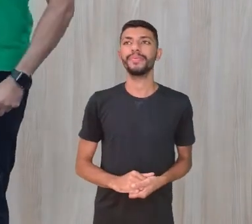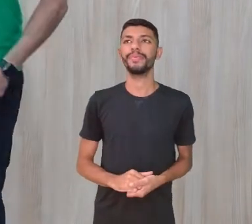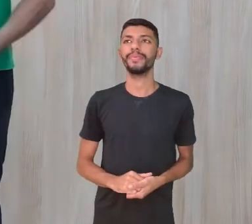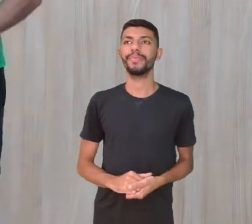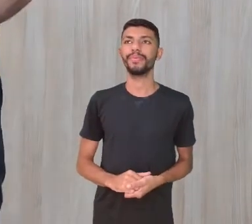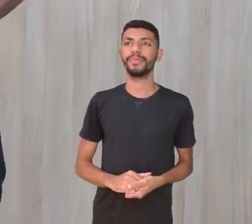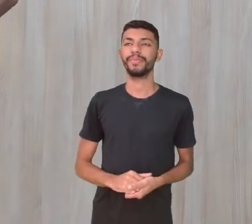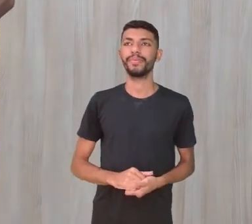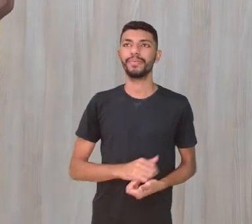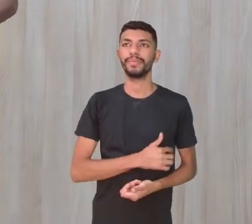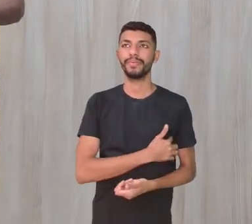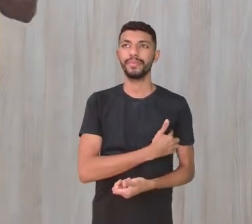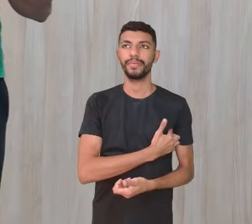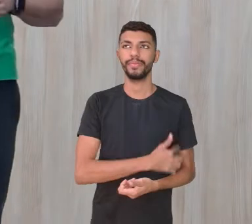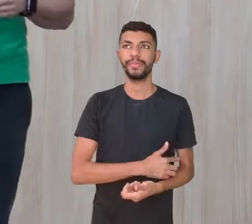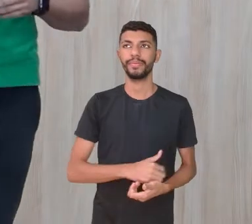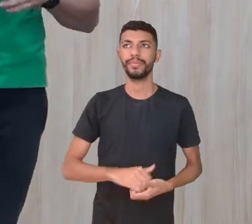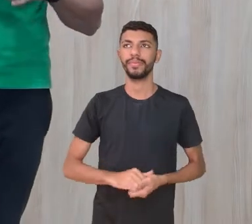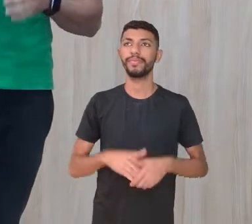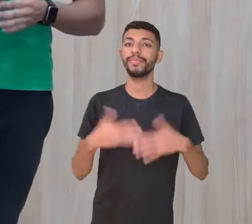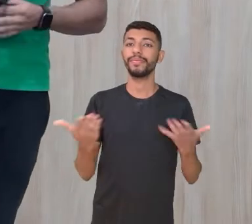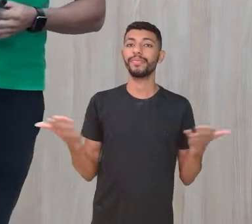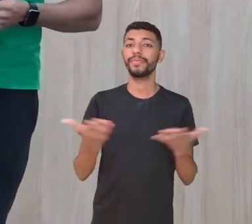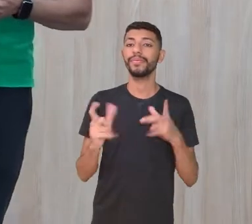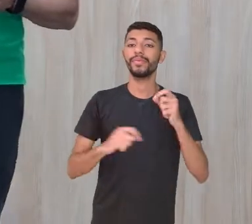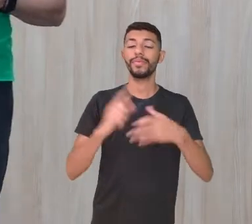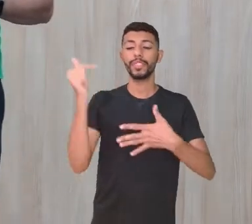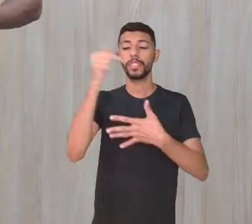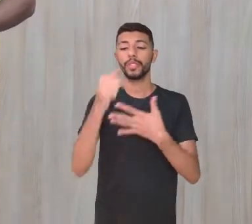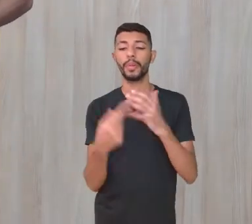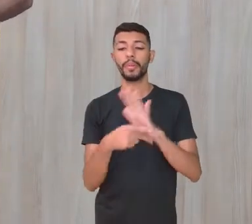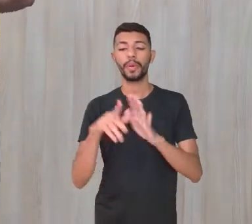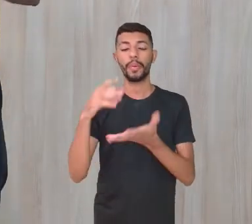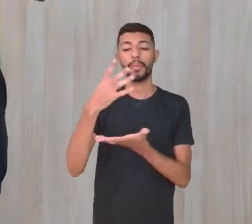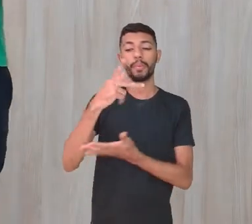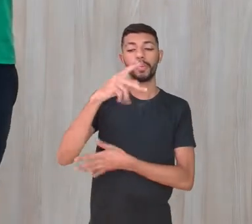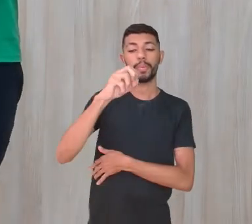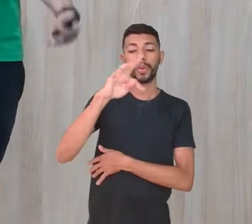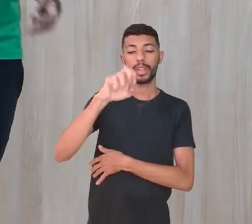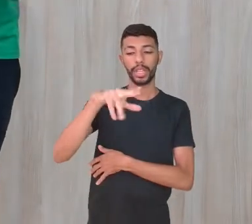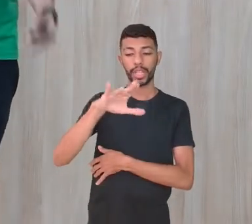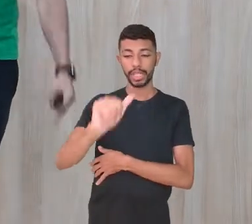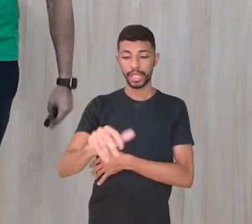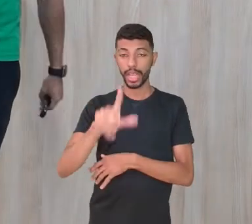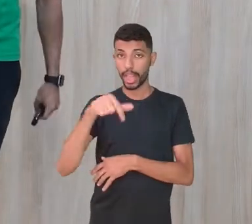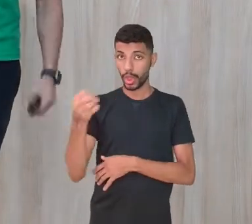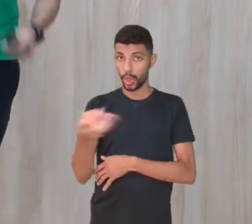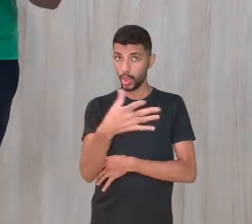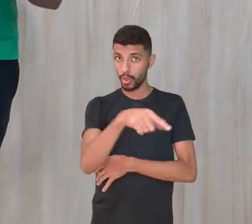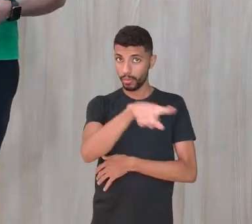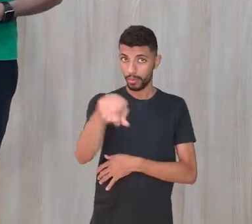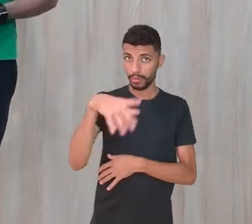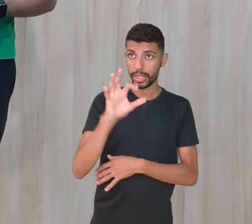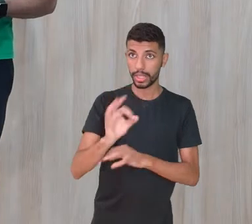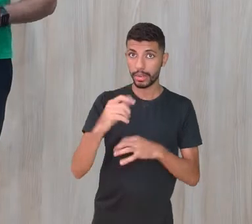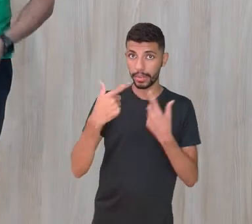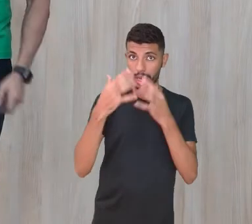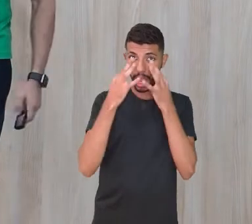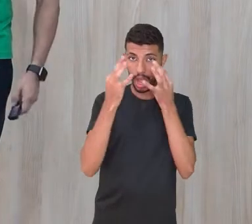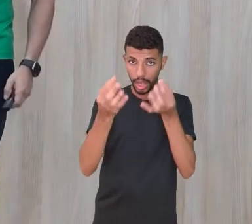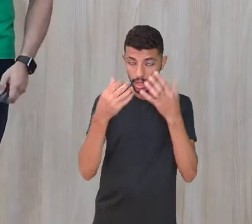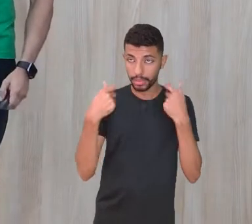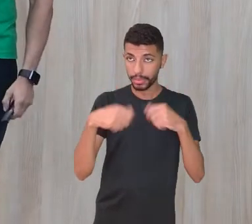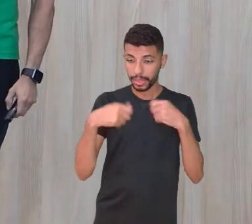Vamos agora para as propriedades da potência, certo? É algo novo aí para vocês, então presta bastante